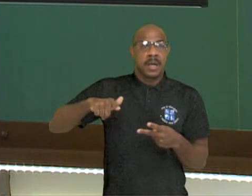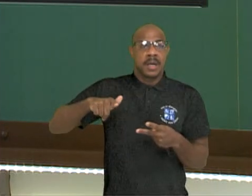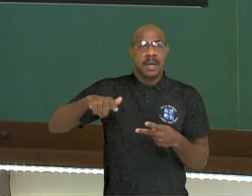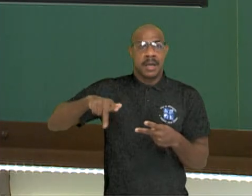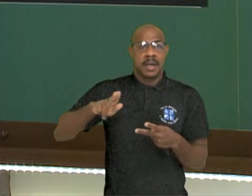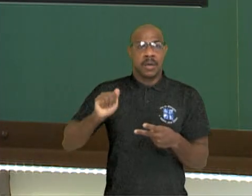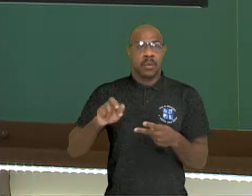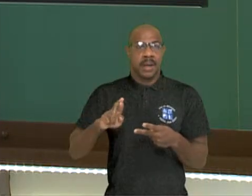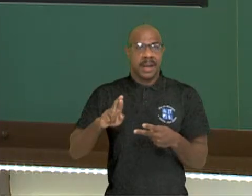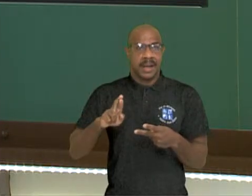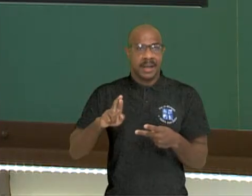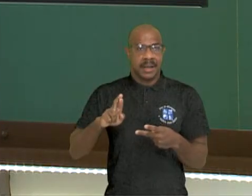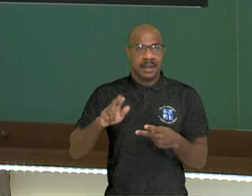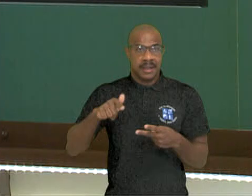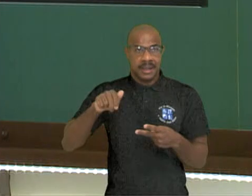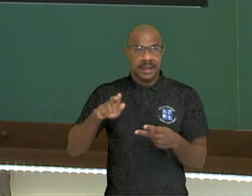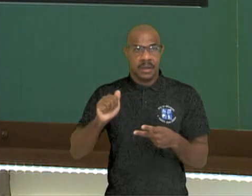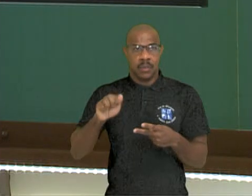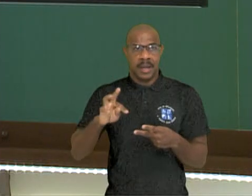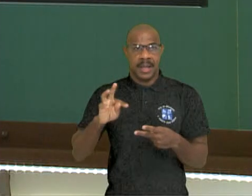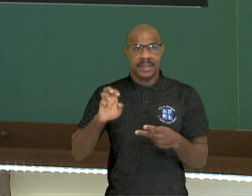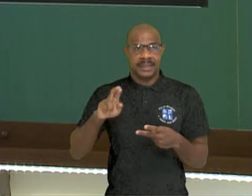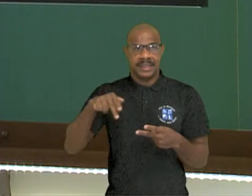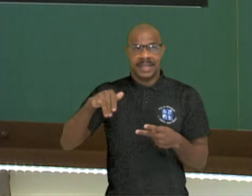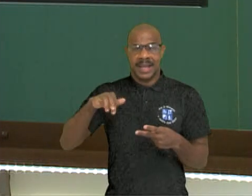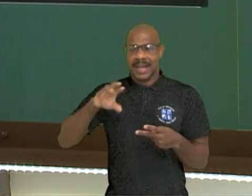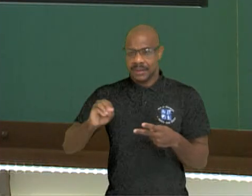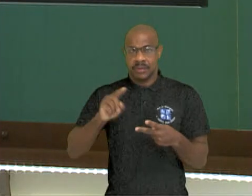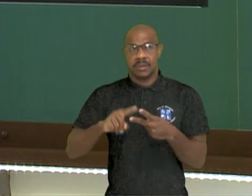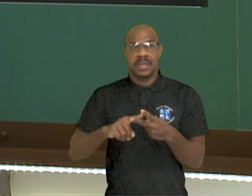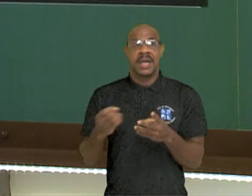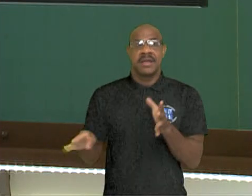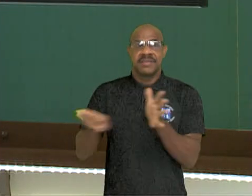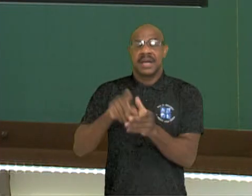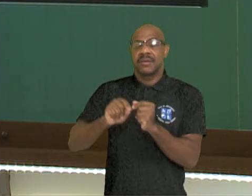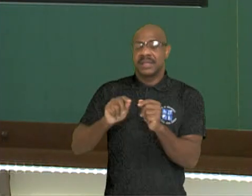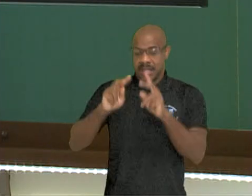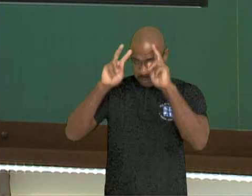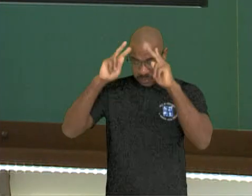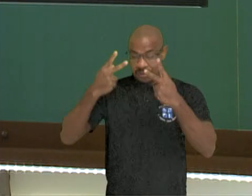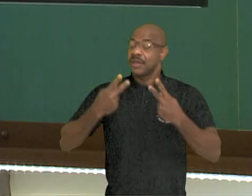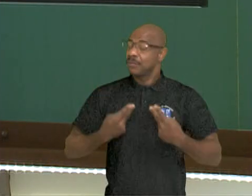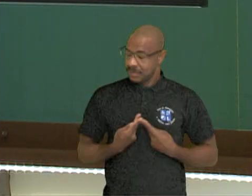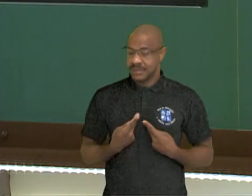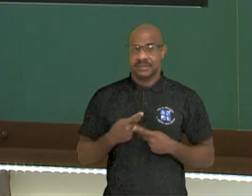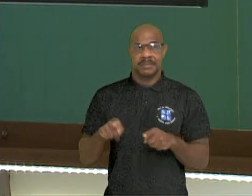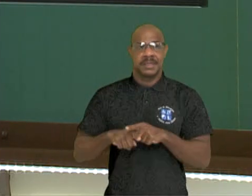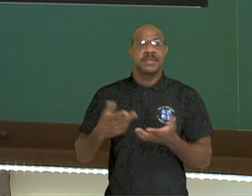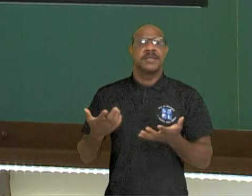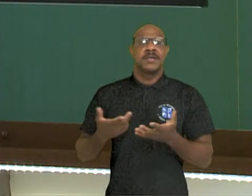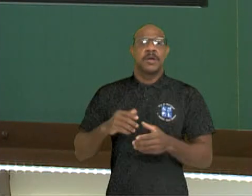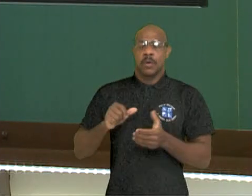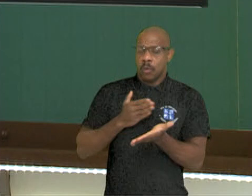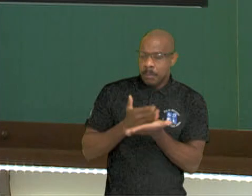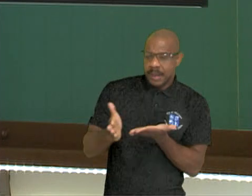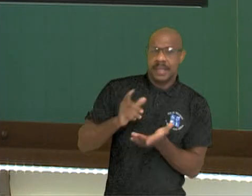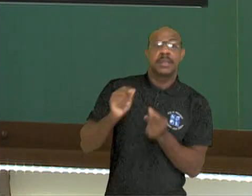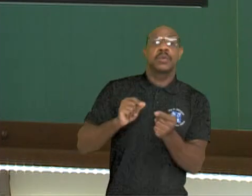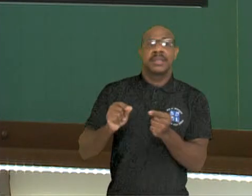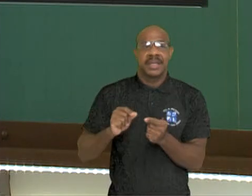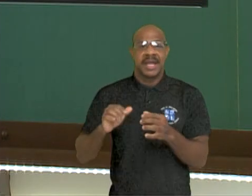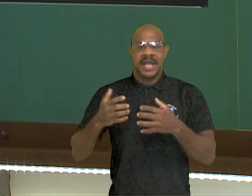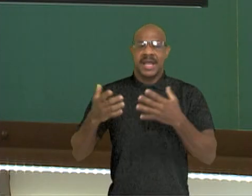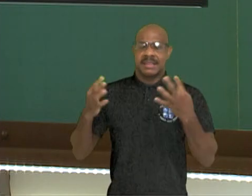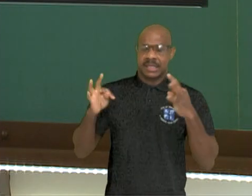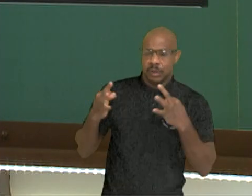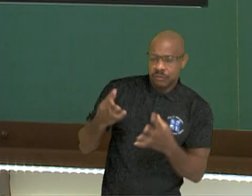ser humano, que é a atualidade, que é todo o desenvolvimento tecnológico. Então, bem importante pensar nessa sequência de mudanças